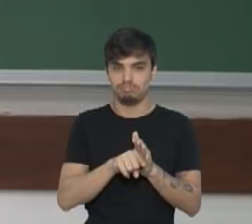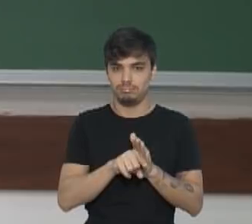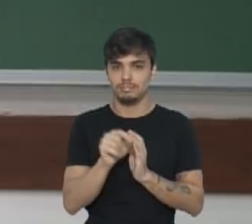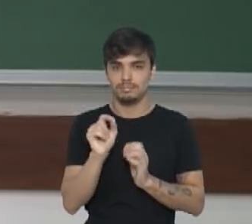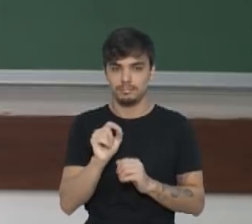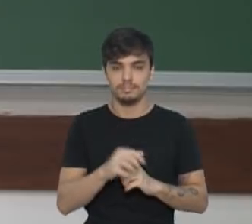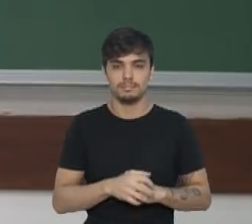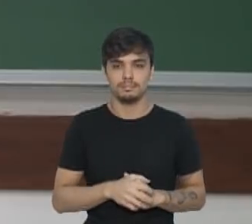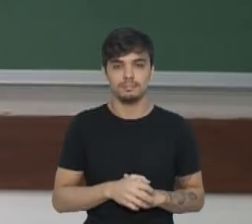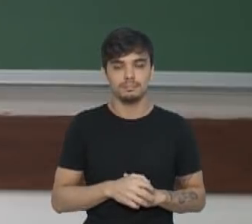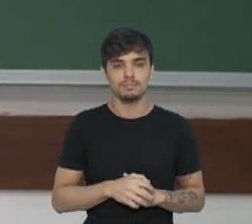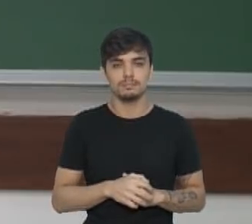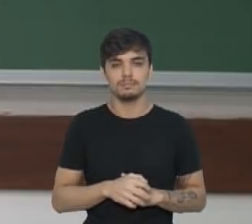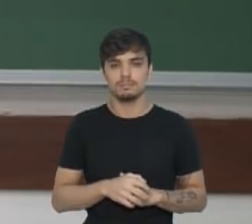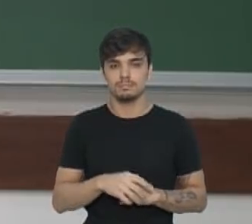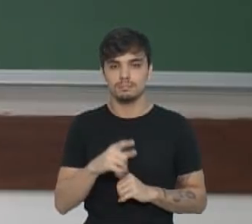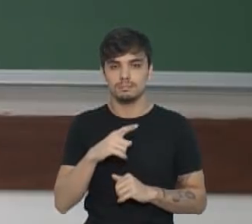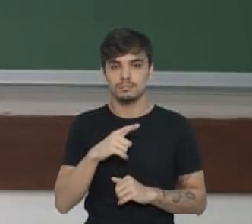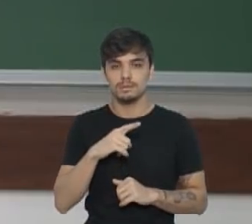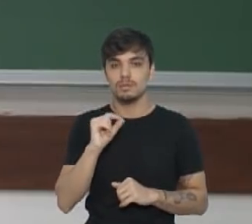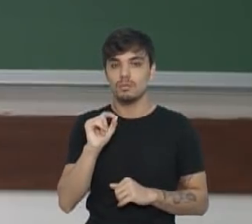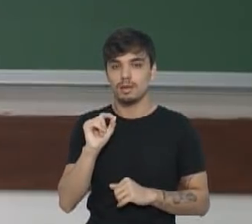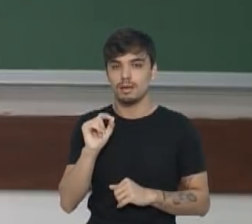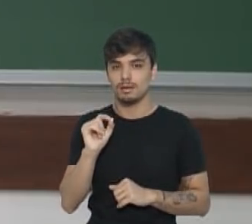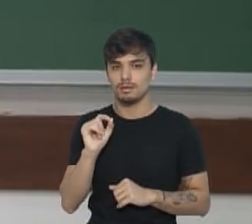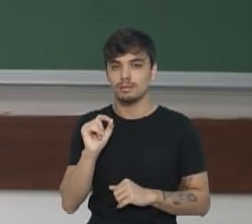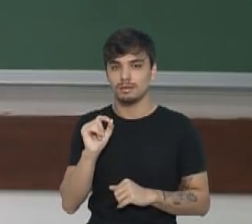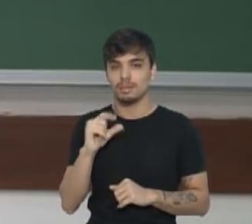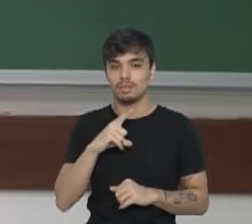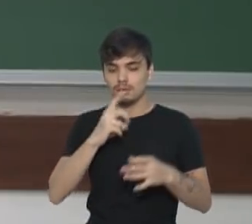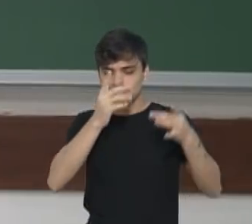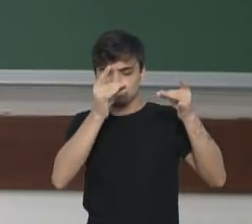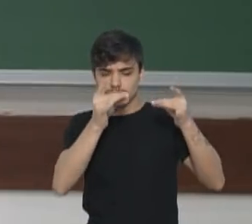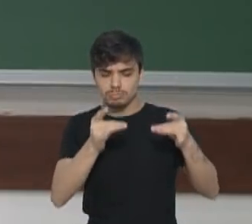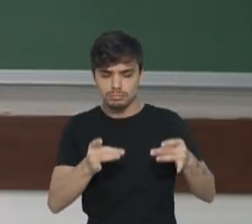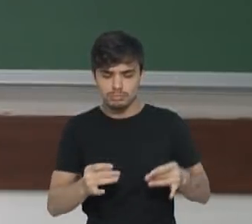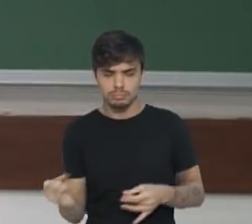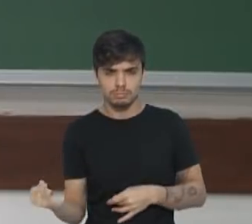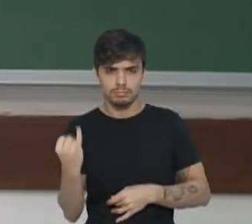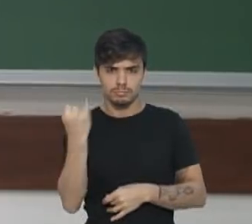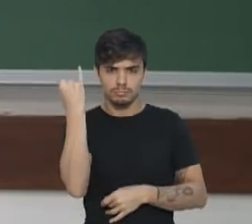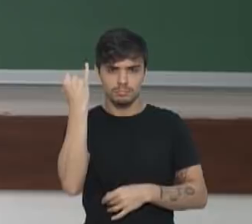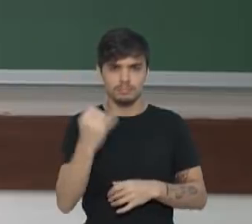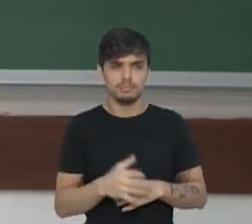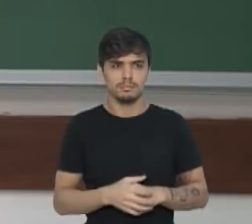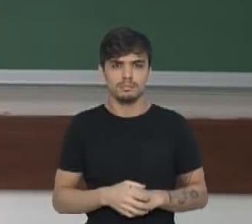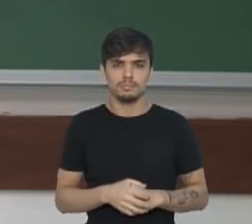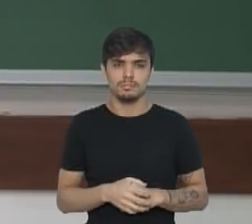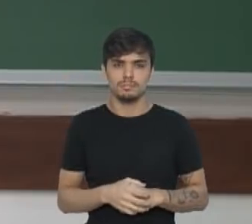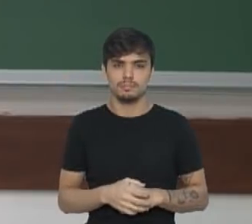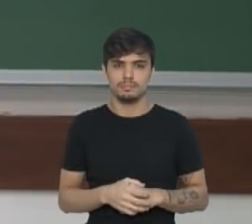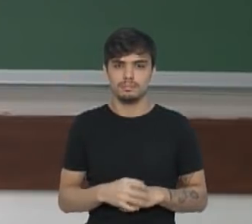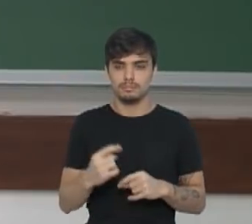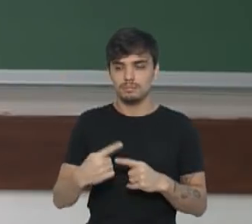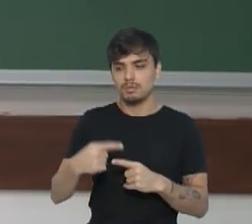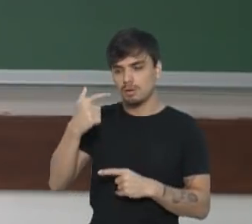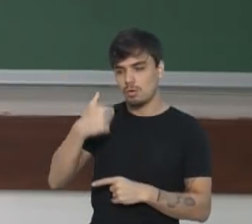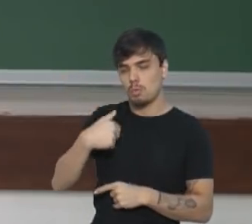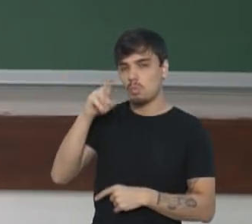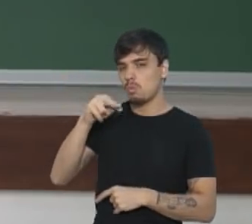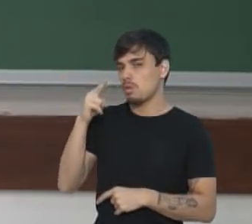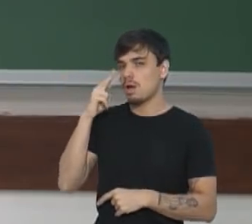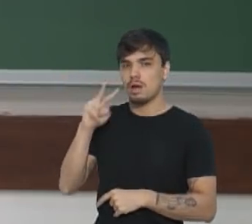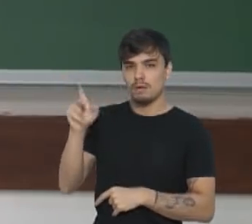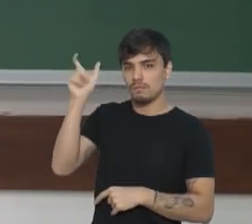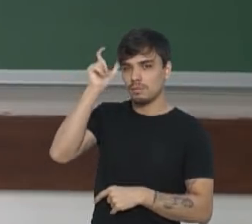que há aqui o pulo do gato. Tá? Há um detalhe bem importante aqui. Porque eu nunca vi um demônio